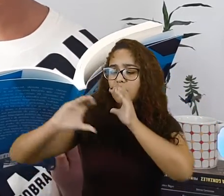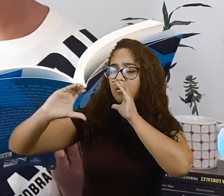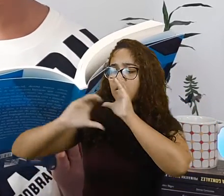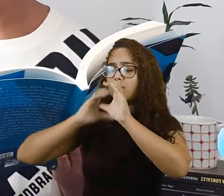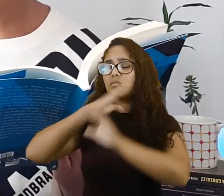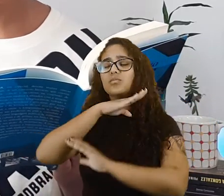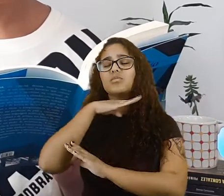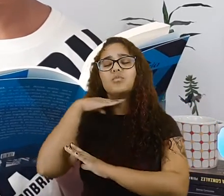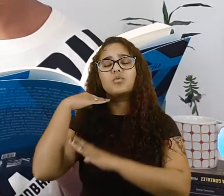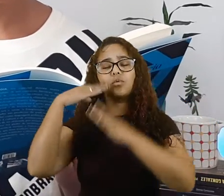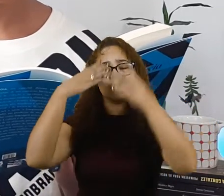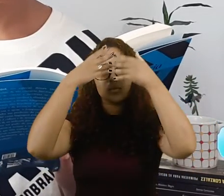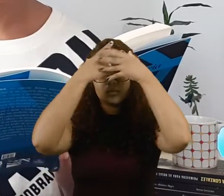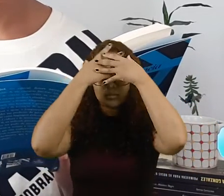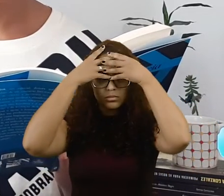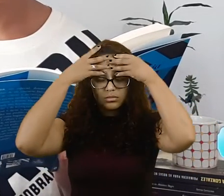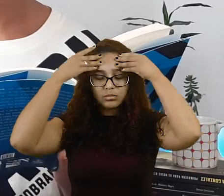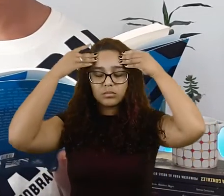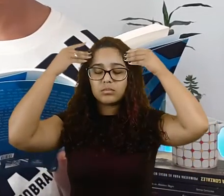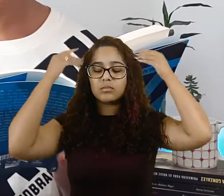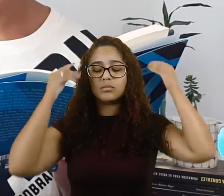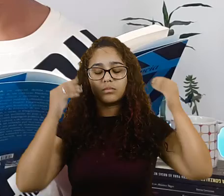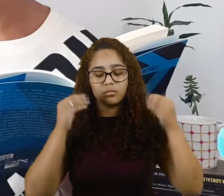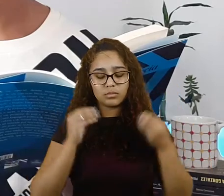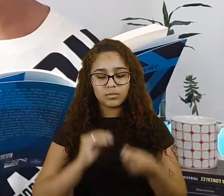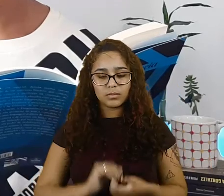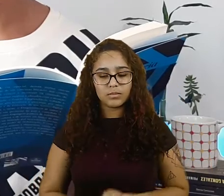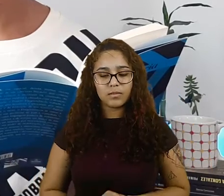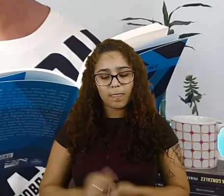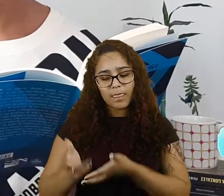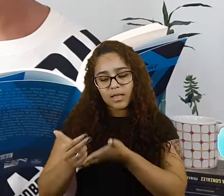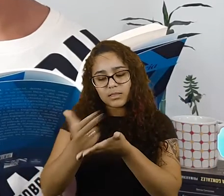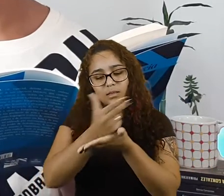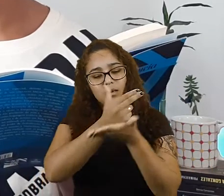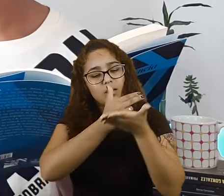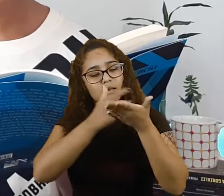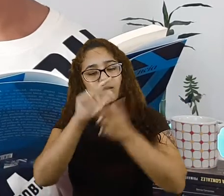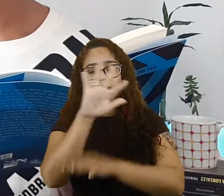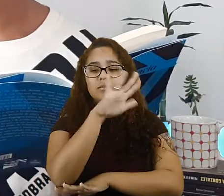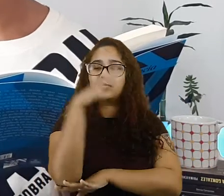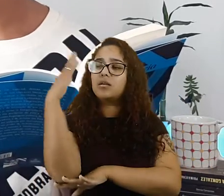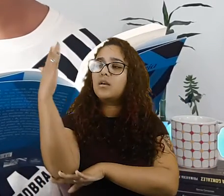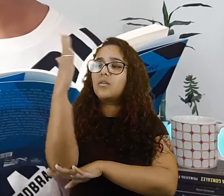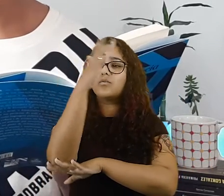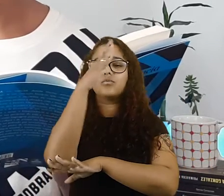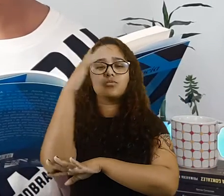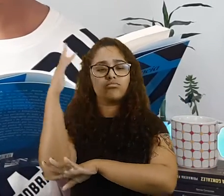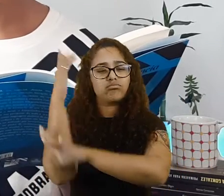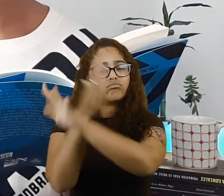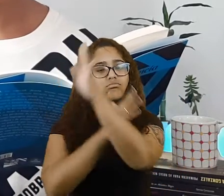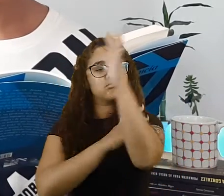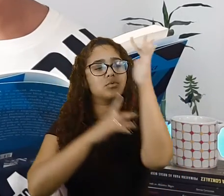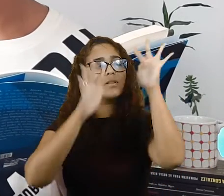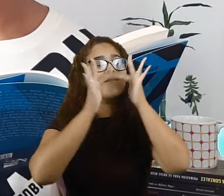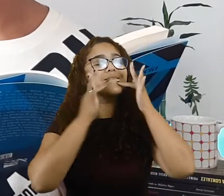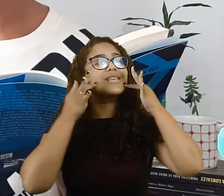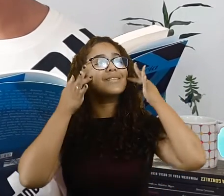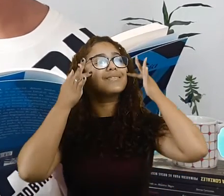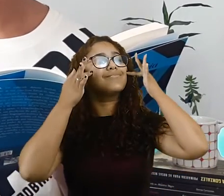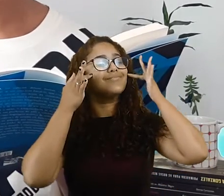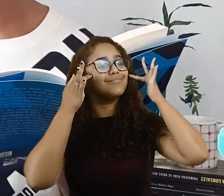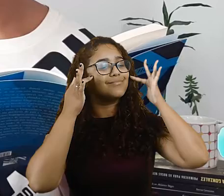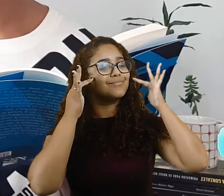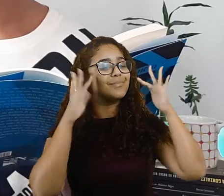fria. E cante sobre o túmulo de nossas memórias, resquícios daquela saudade. Desenhe em torno das